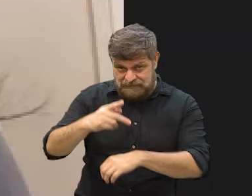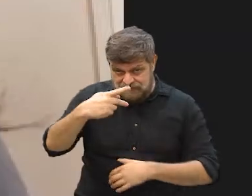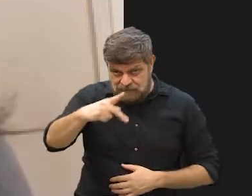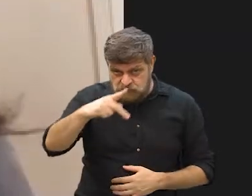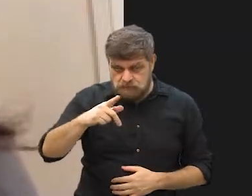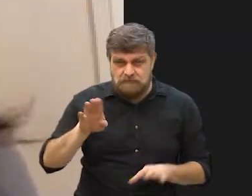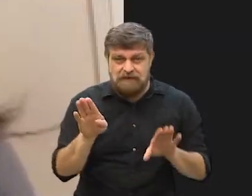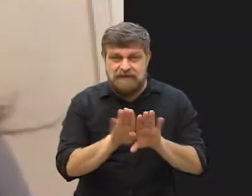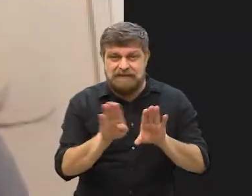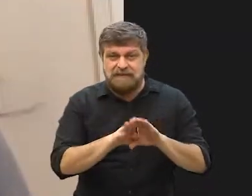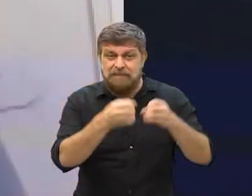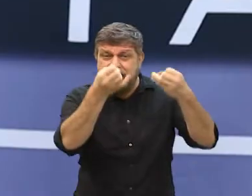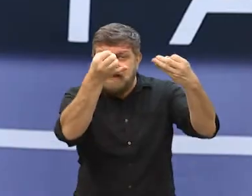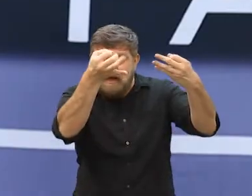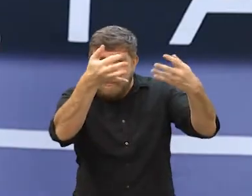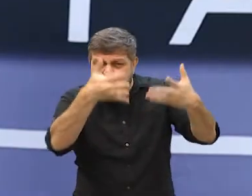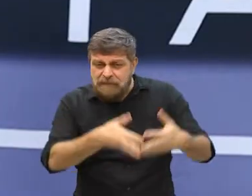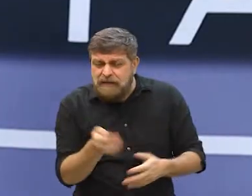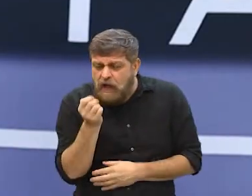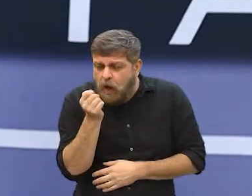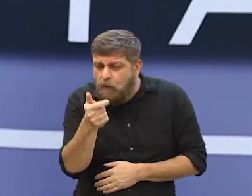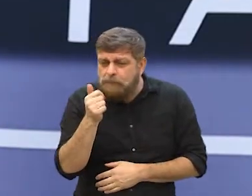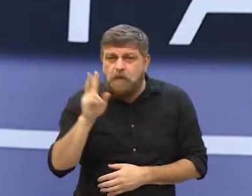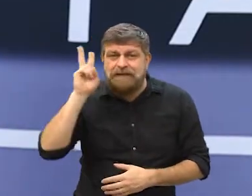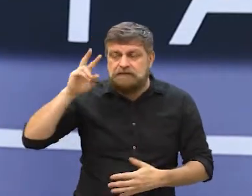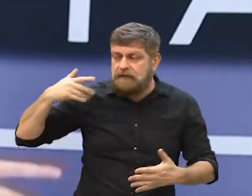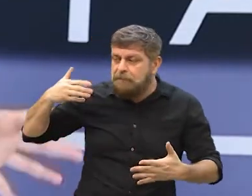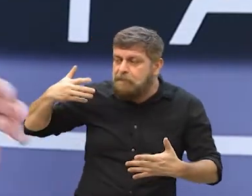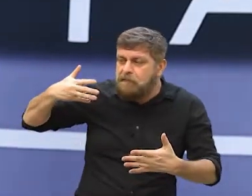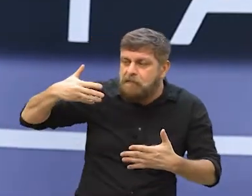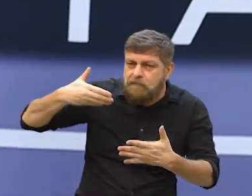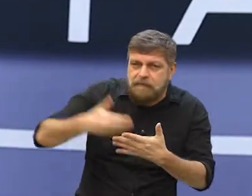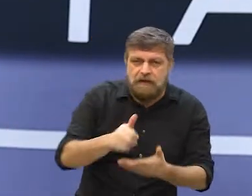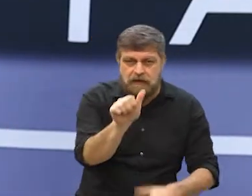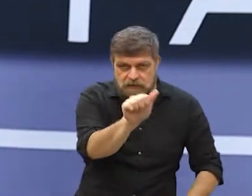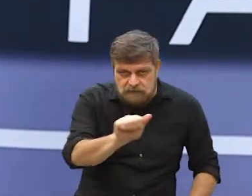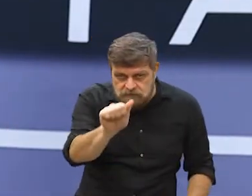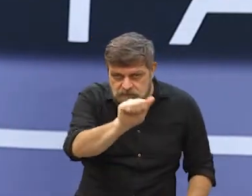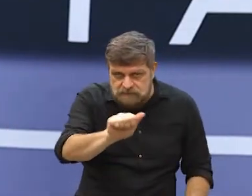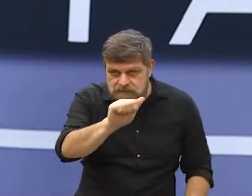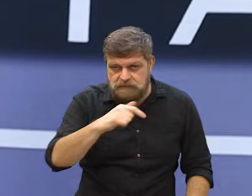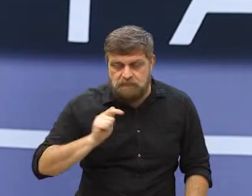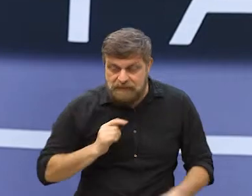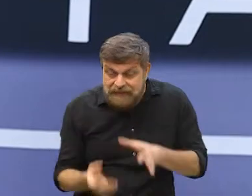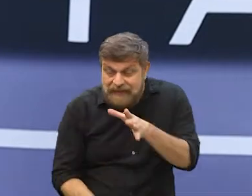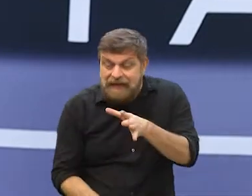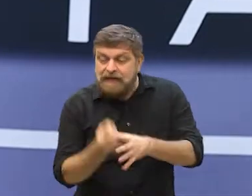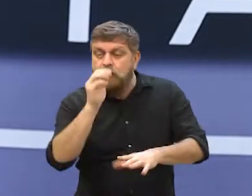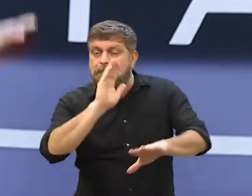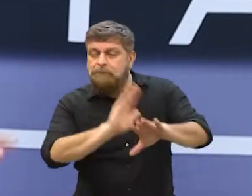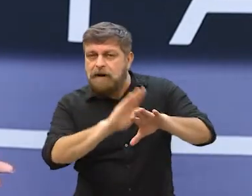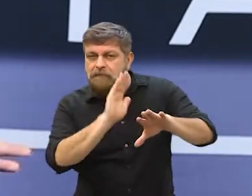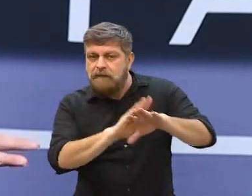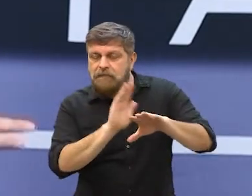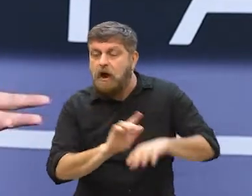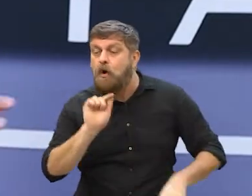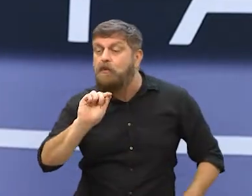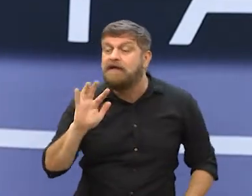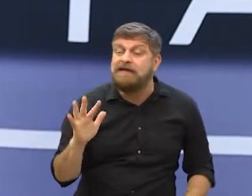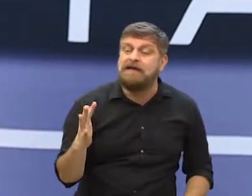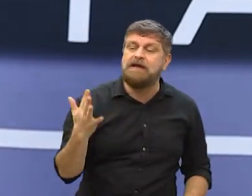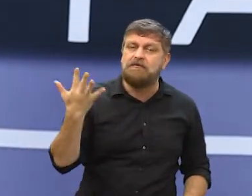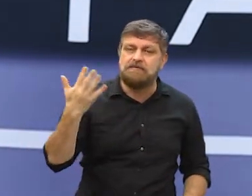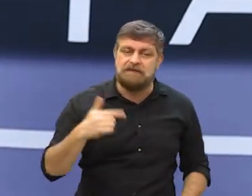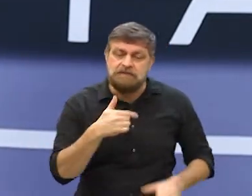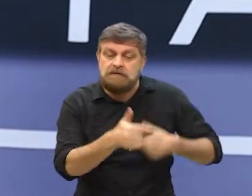você contasse para a gente um pouquinho da história dessa associação, o que é que te levou a fundá-la e quais atividades ela